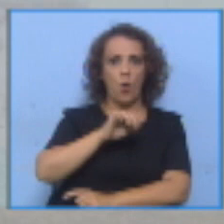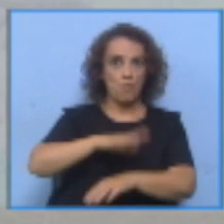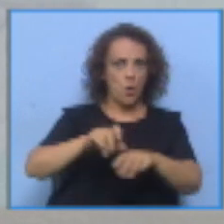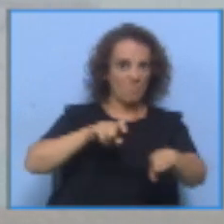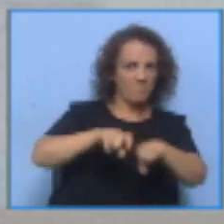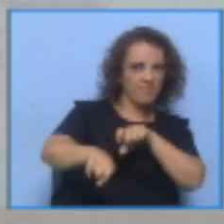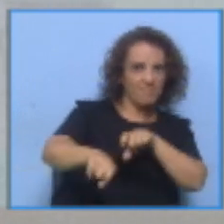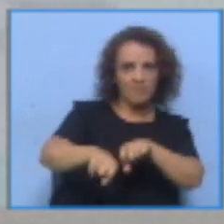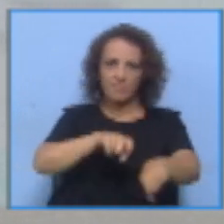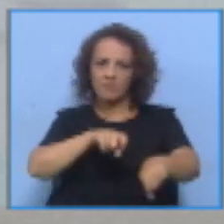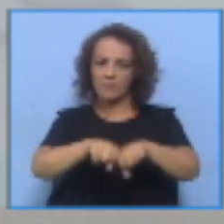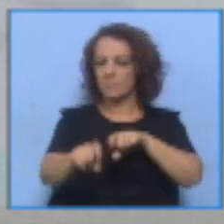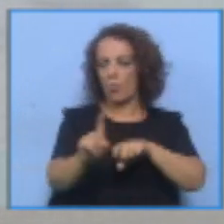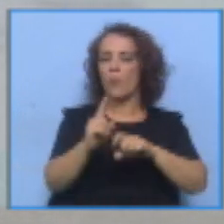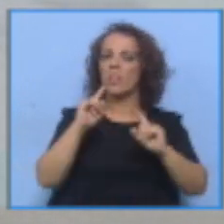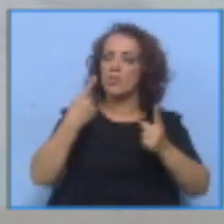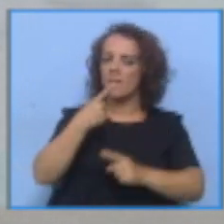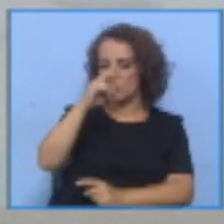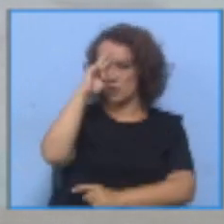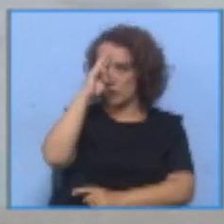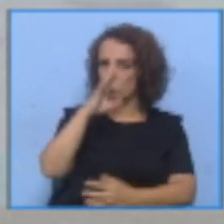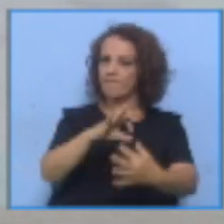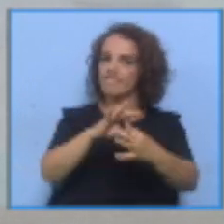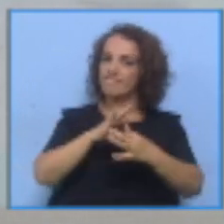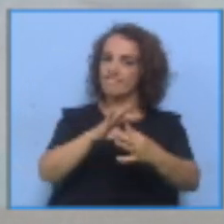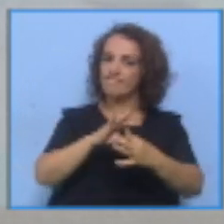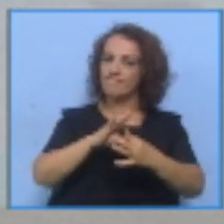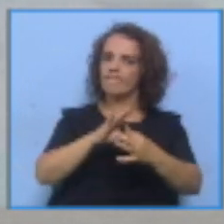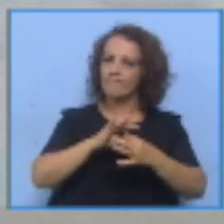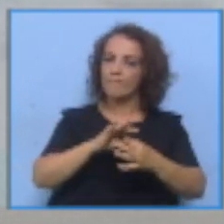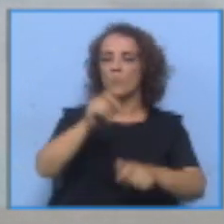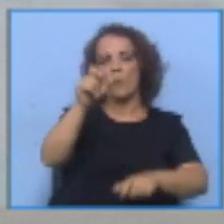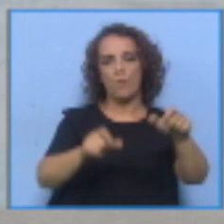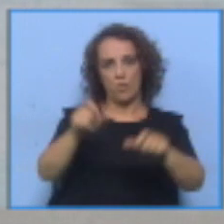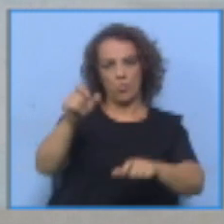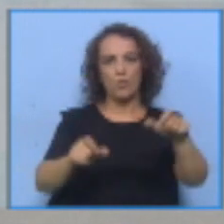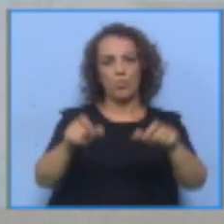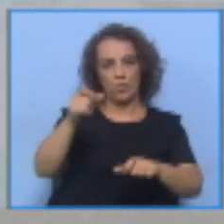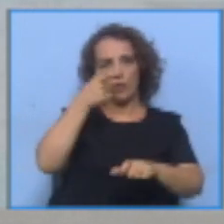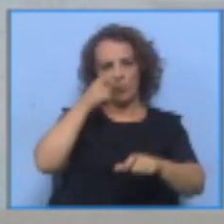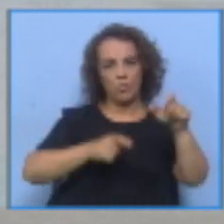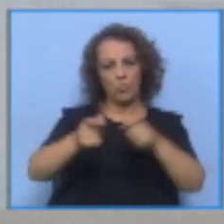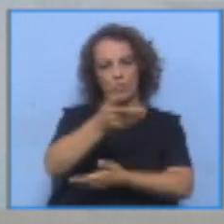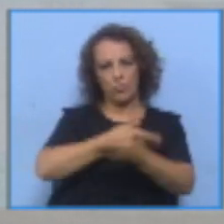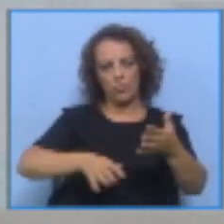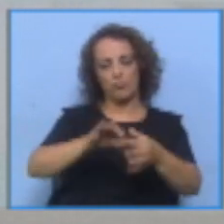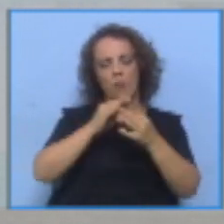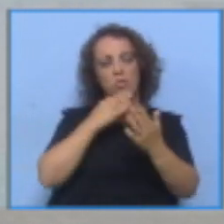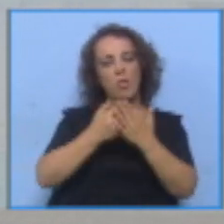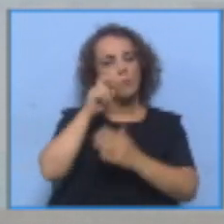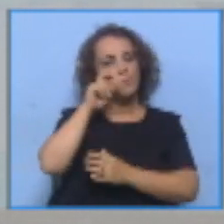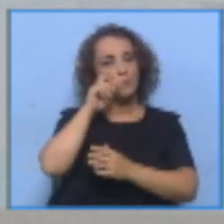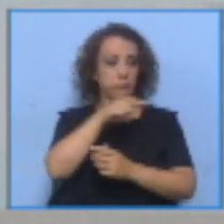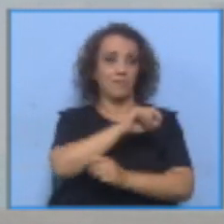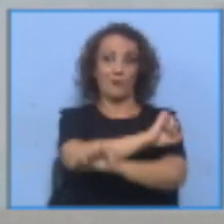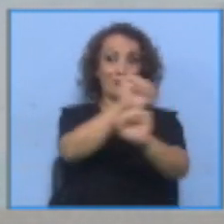deve ser por esforços de solidariedade, de colaboração entre os povos para preservar este património de